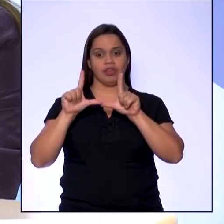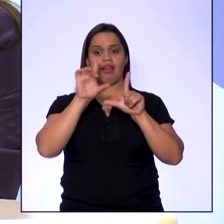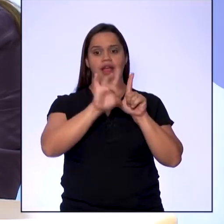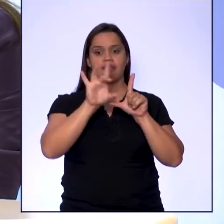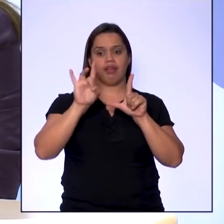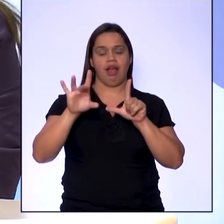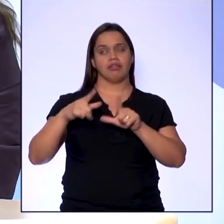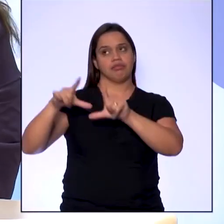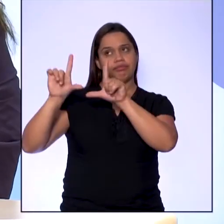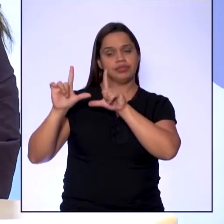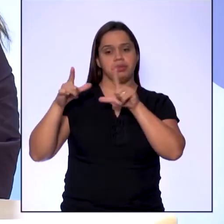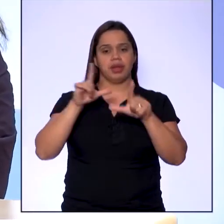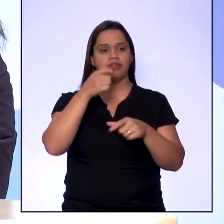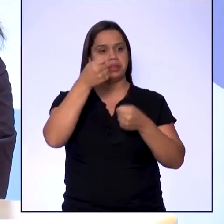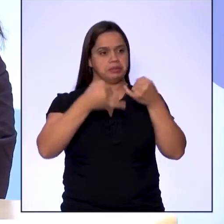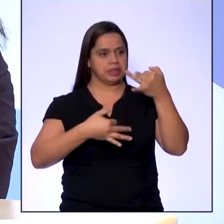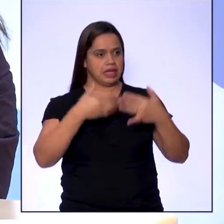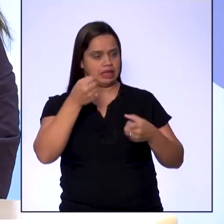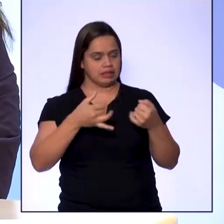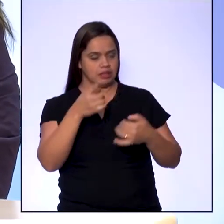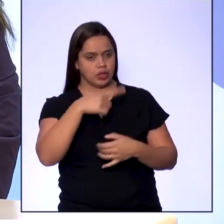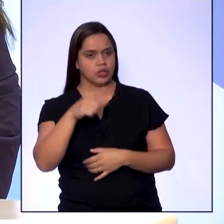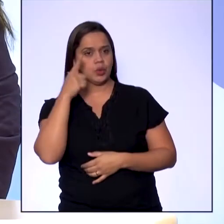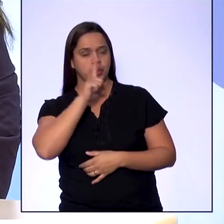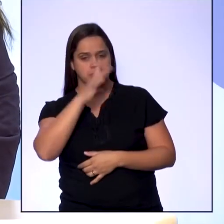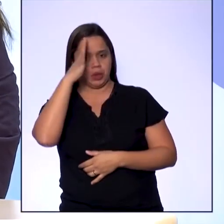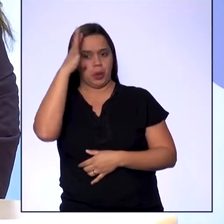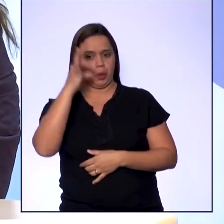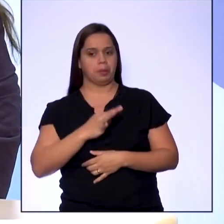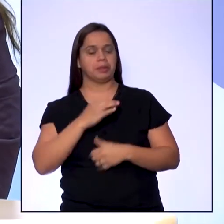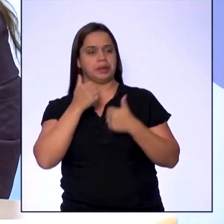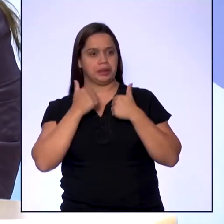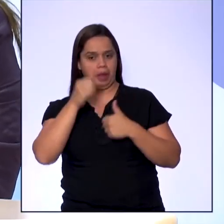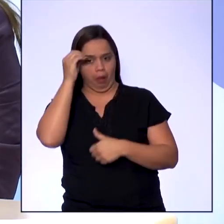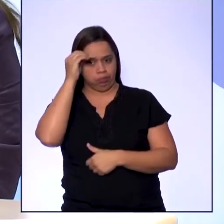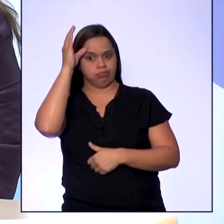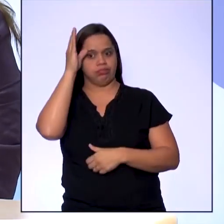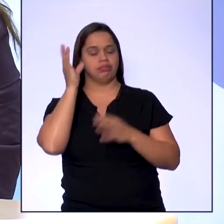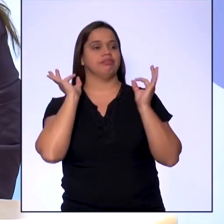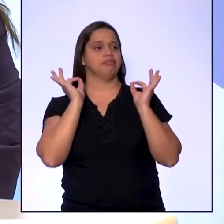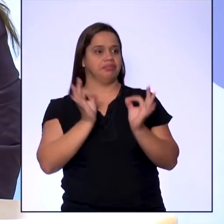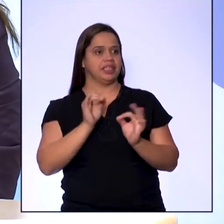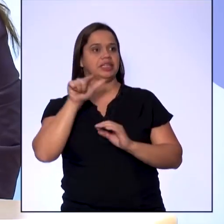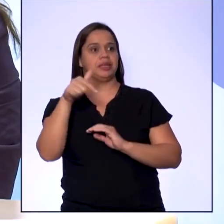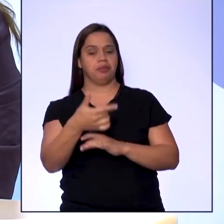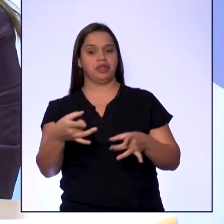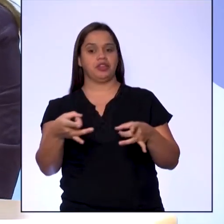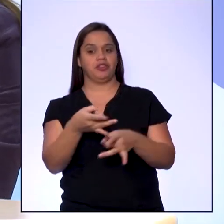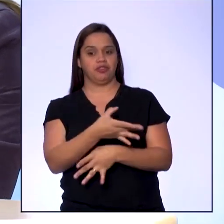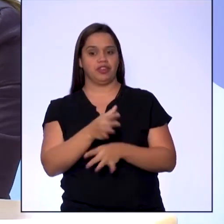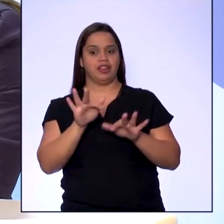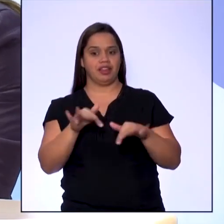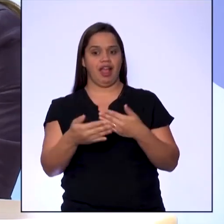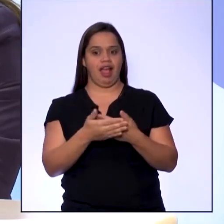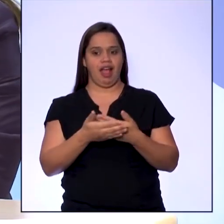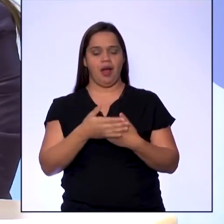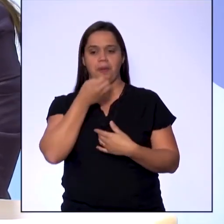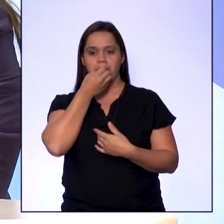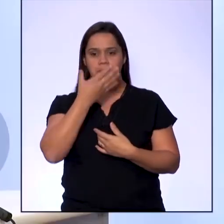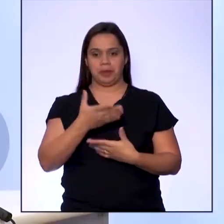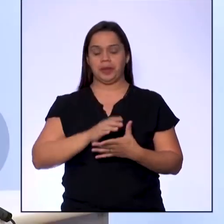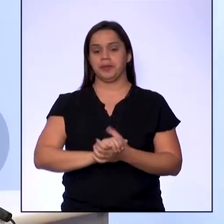da Yasmin, do Ronaldo, deixa eu ver quem mais, do Pedro, enfim, muitos estudantes participando.